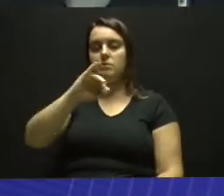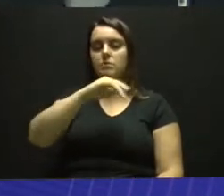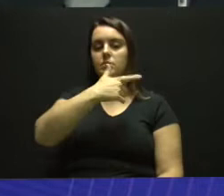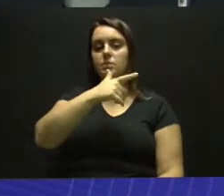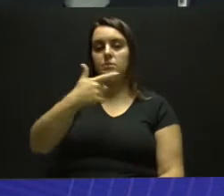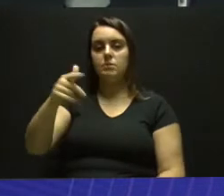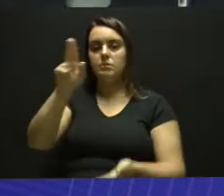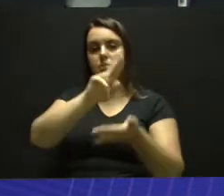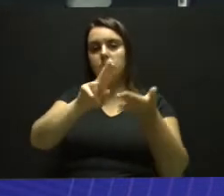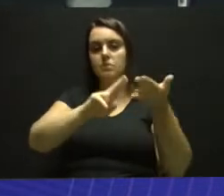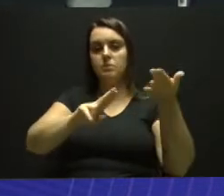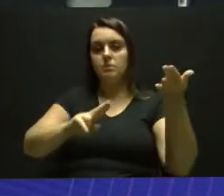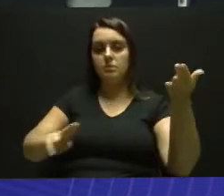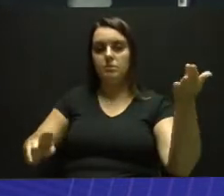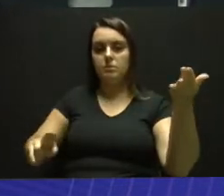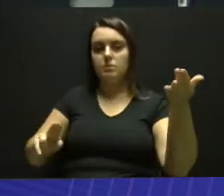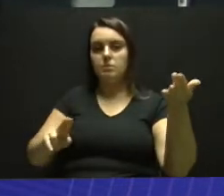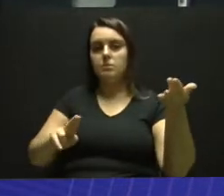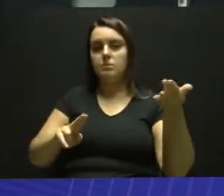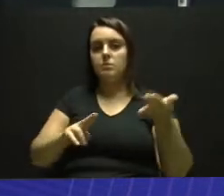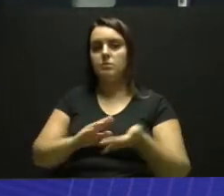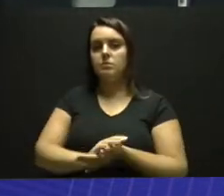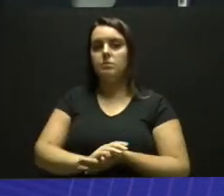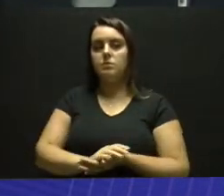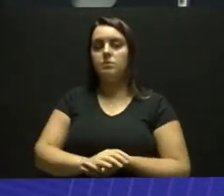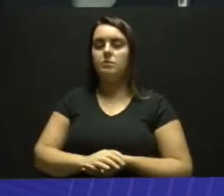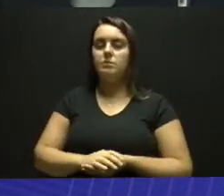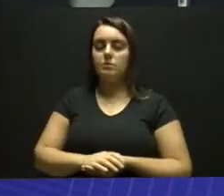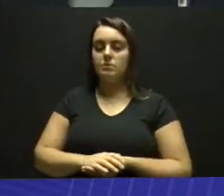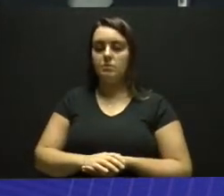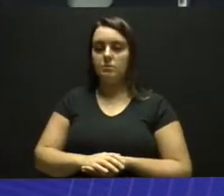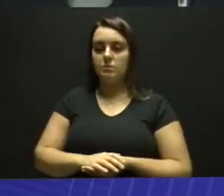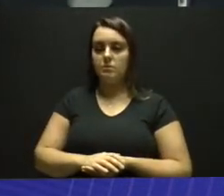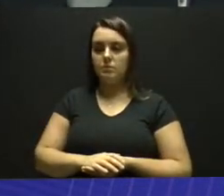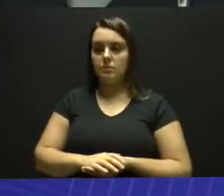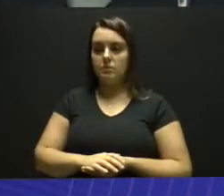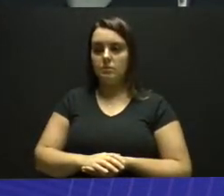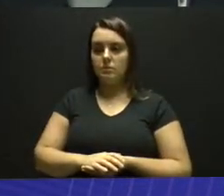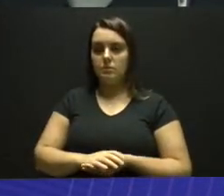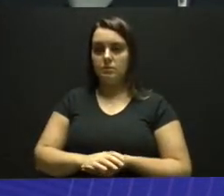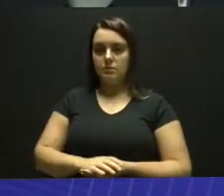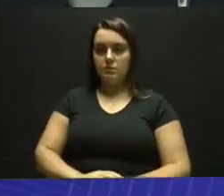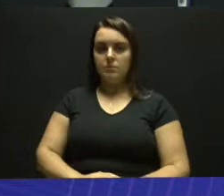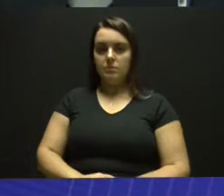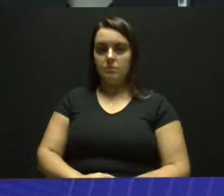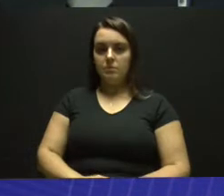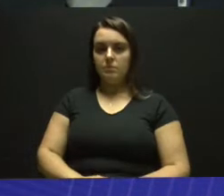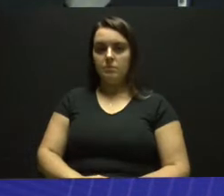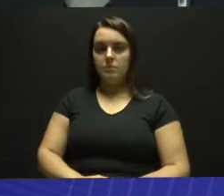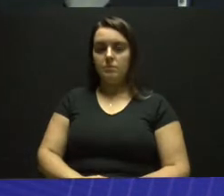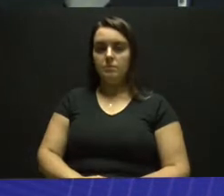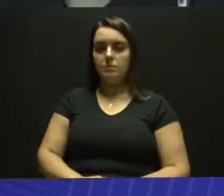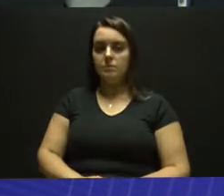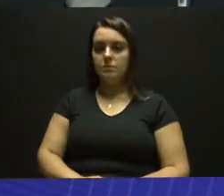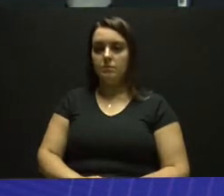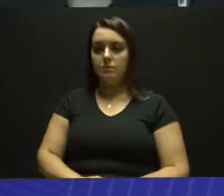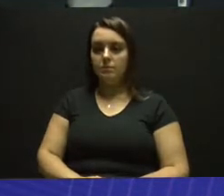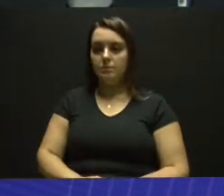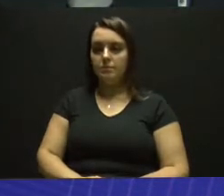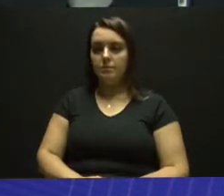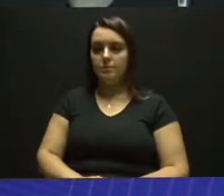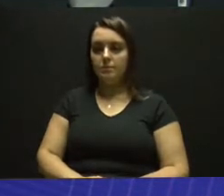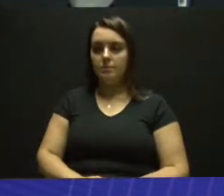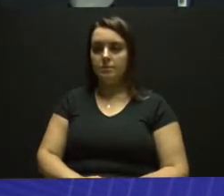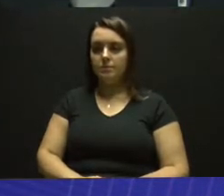preta hara paloma dos santos e certamente martin luther king e mandela